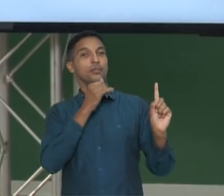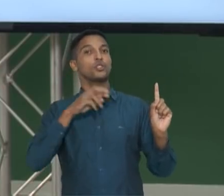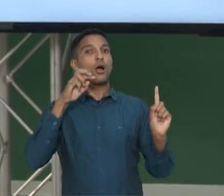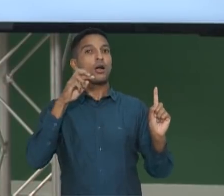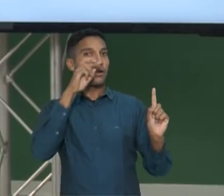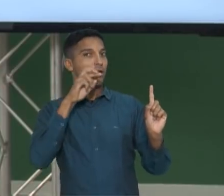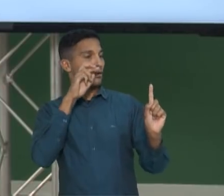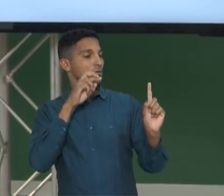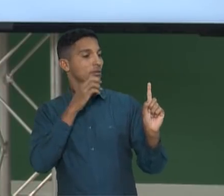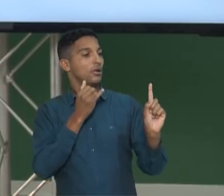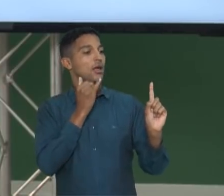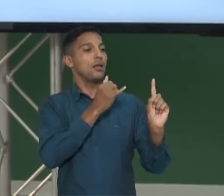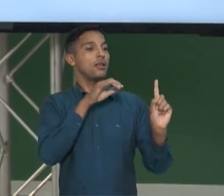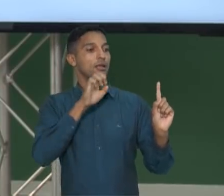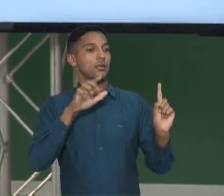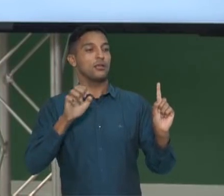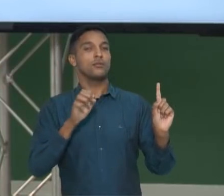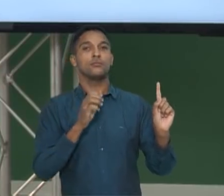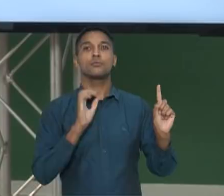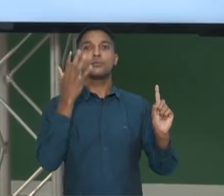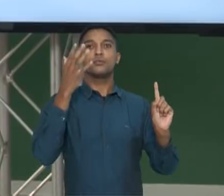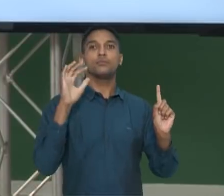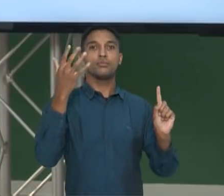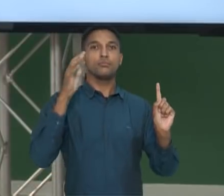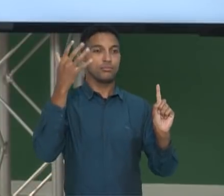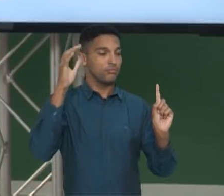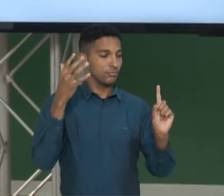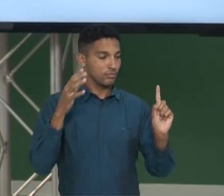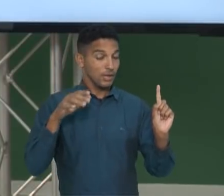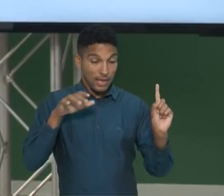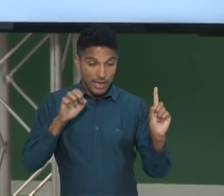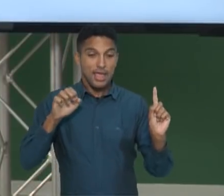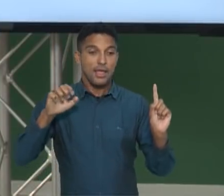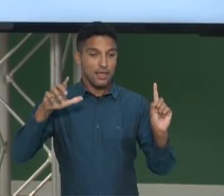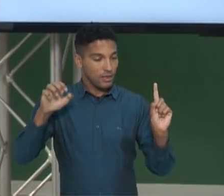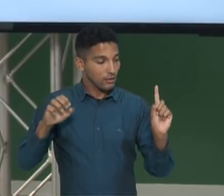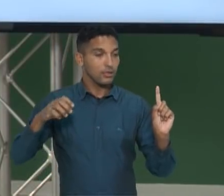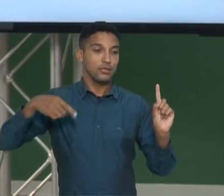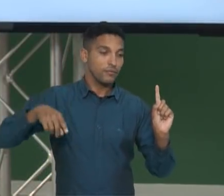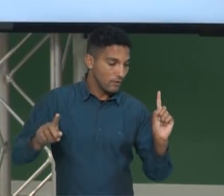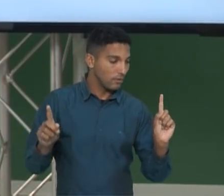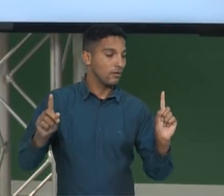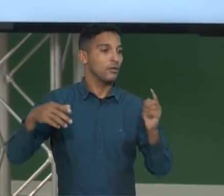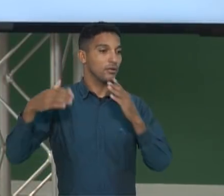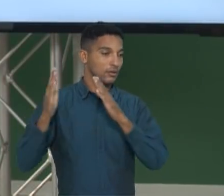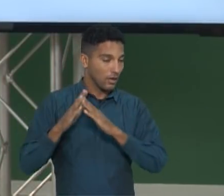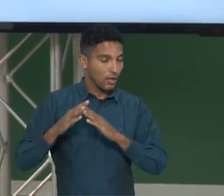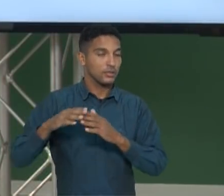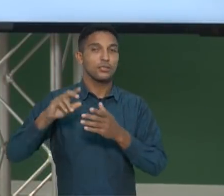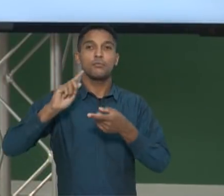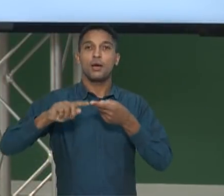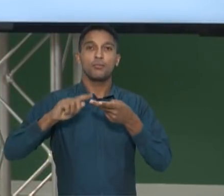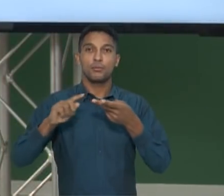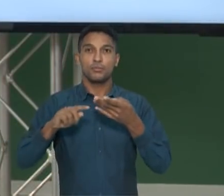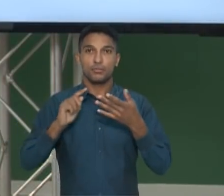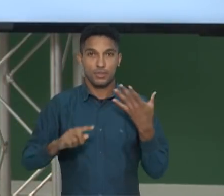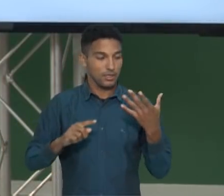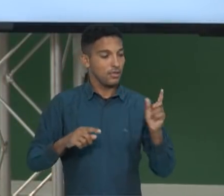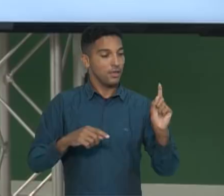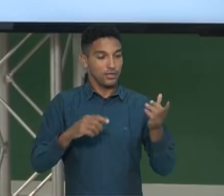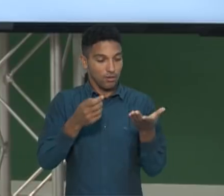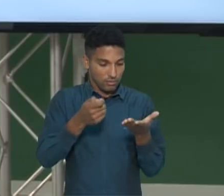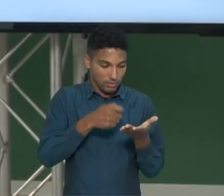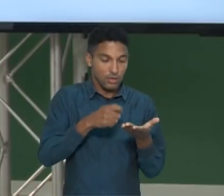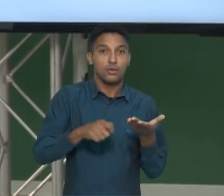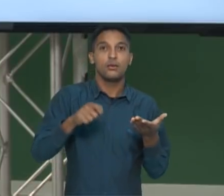observa e aquilo que os olhos dele veem aparentemente, ele tenta transpor para o plano escrito, né? É o tal